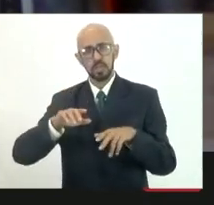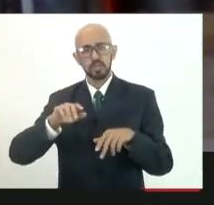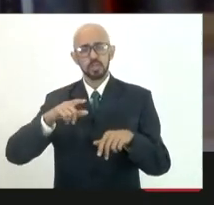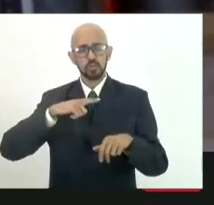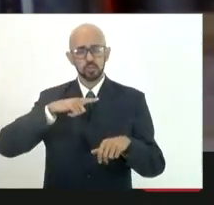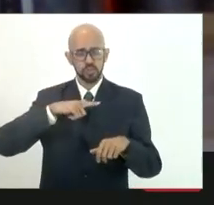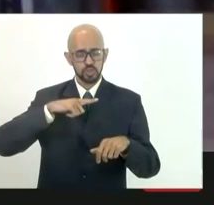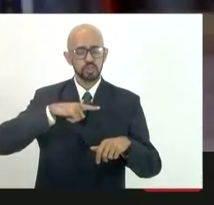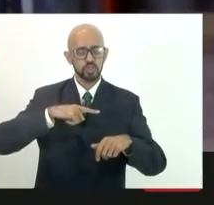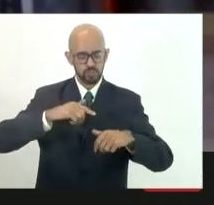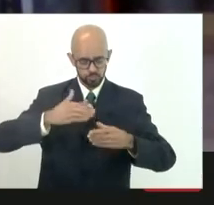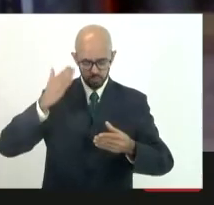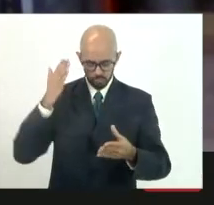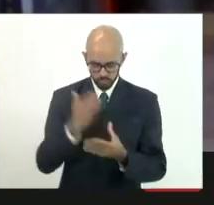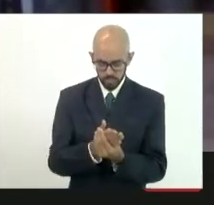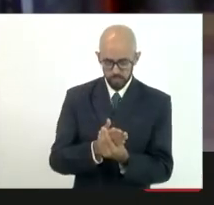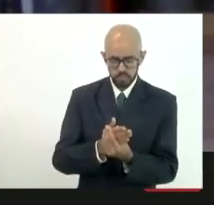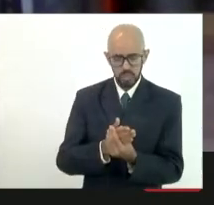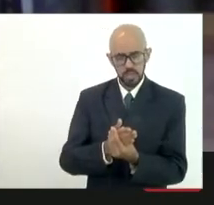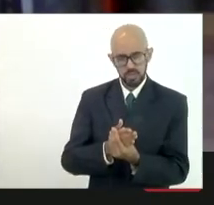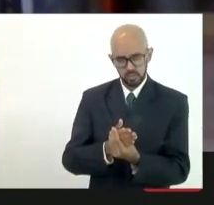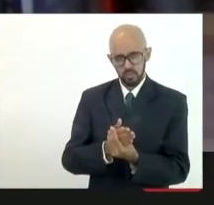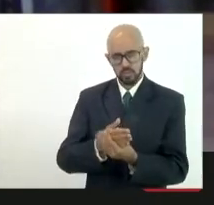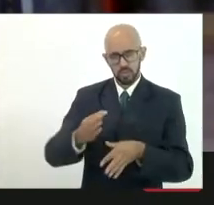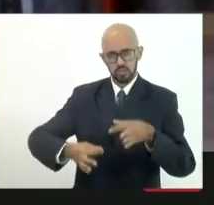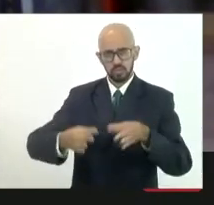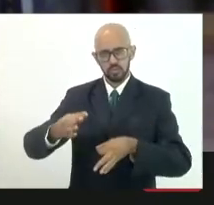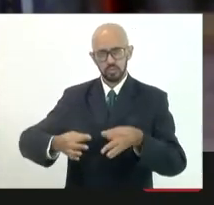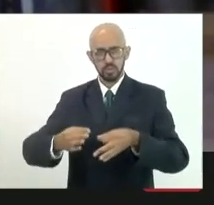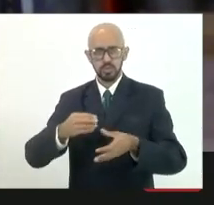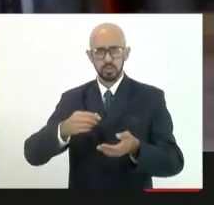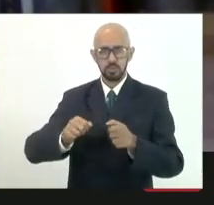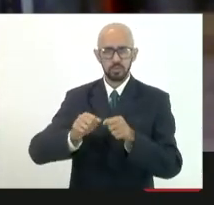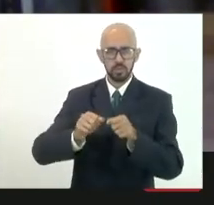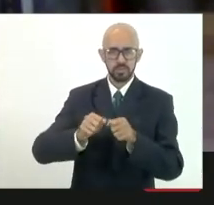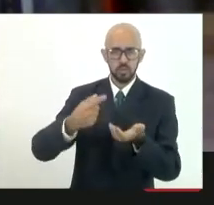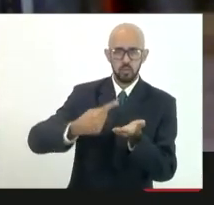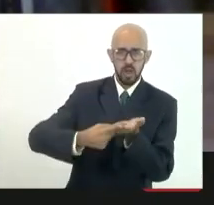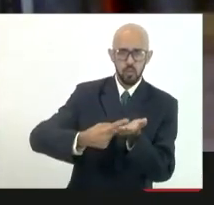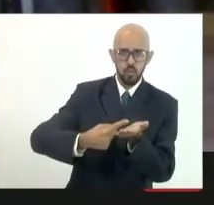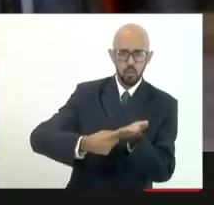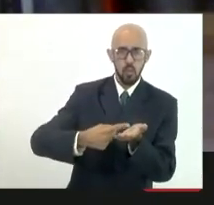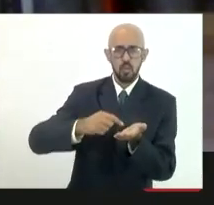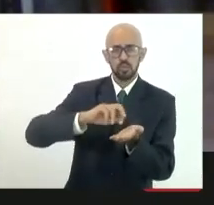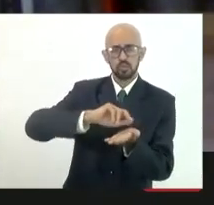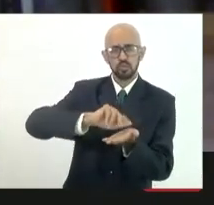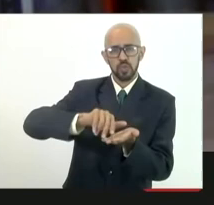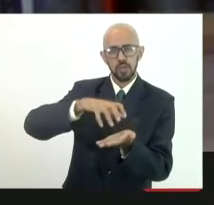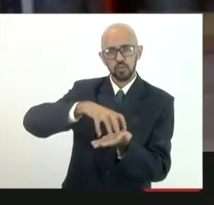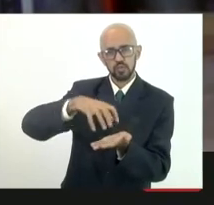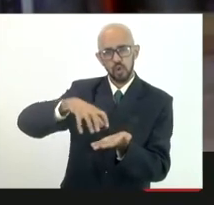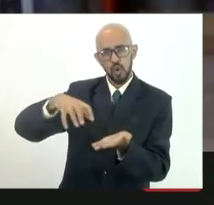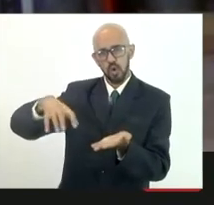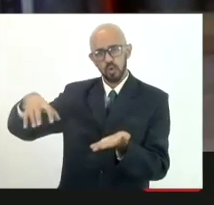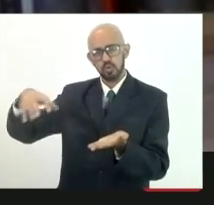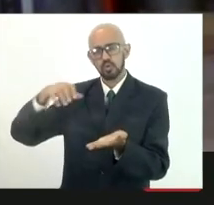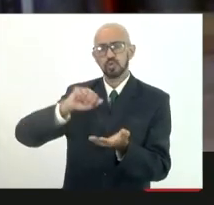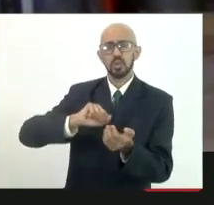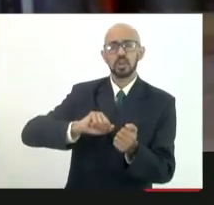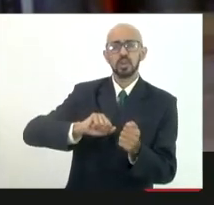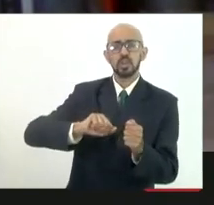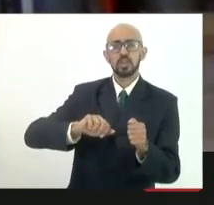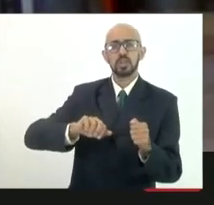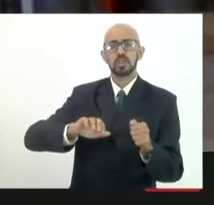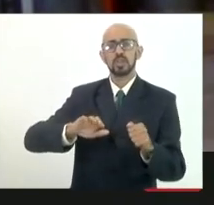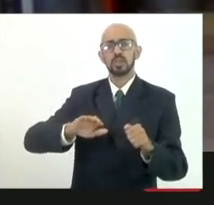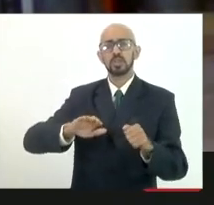andamento nesse sentido, para realizar um acordo entre os vários órgãos, um fluxo, e eu, de fato,